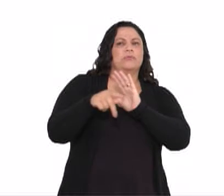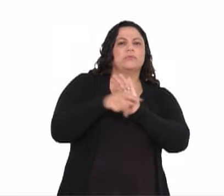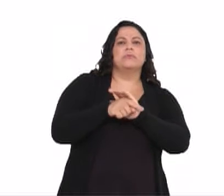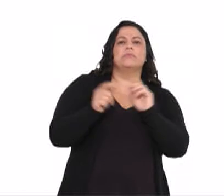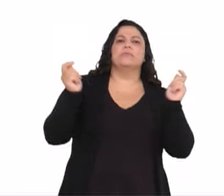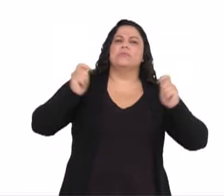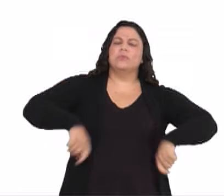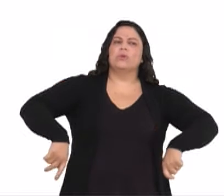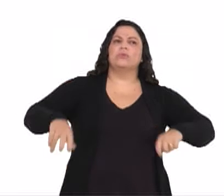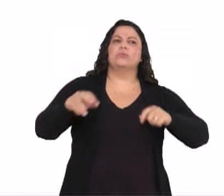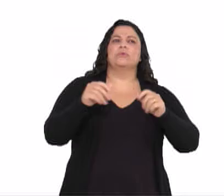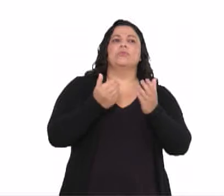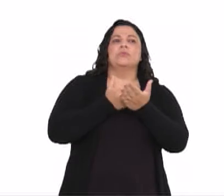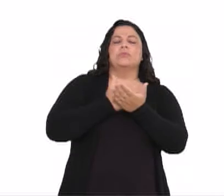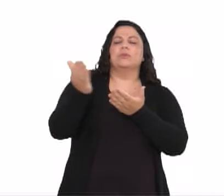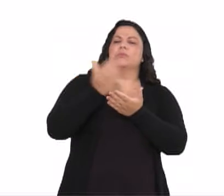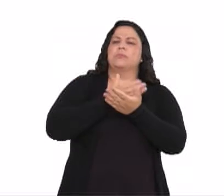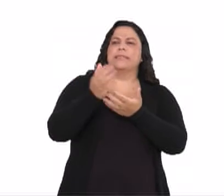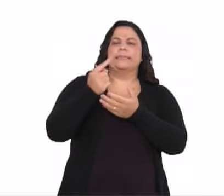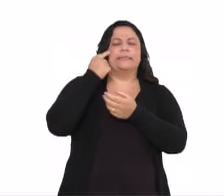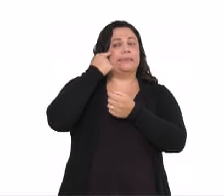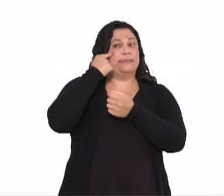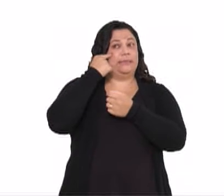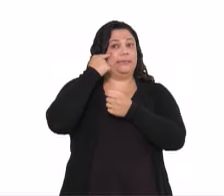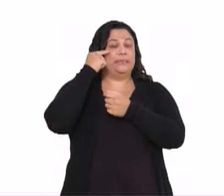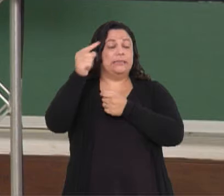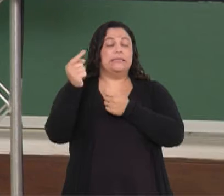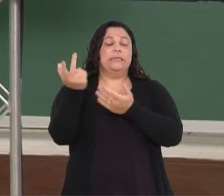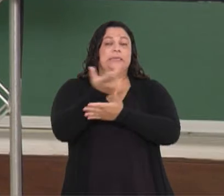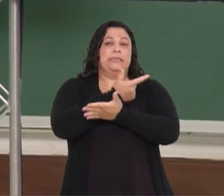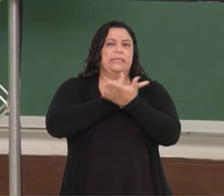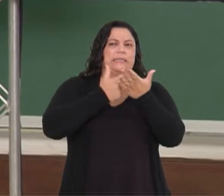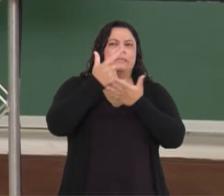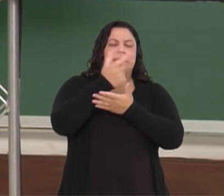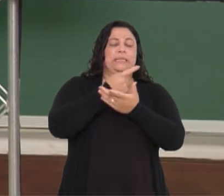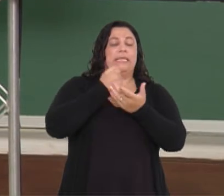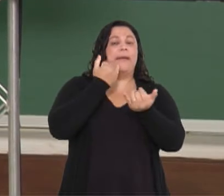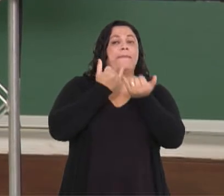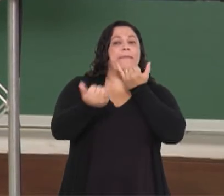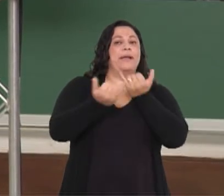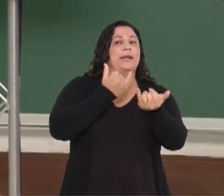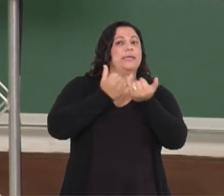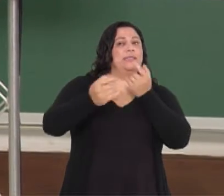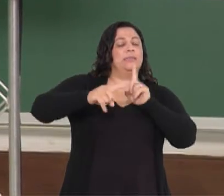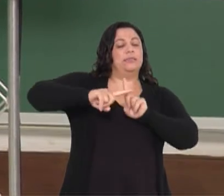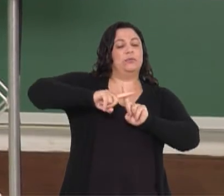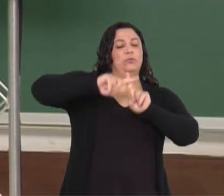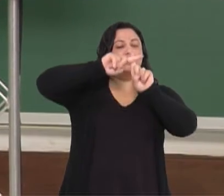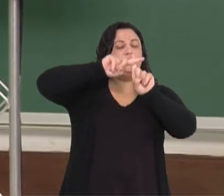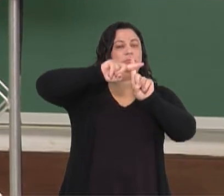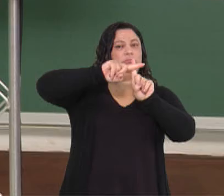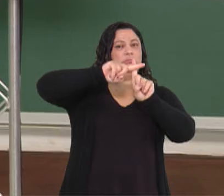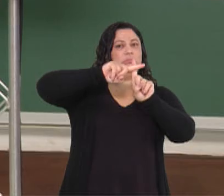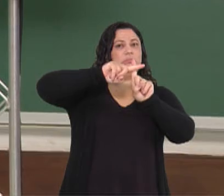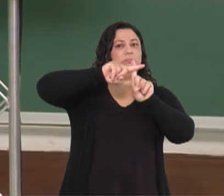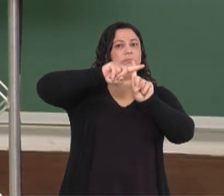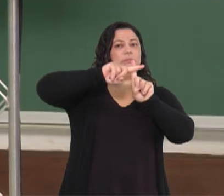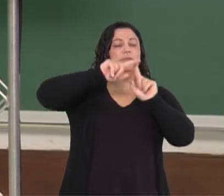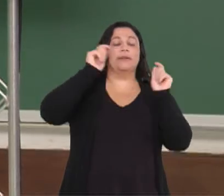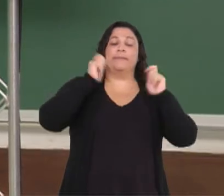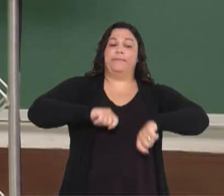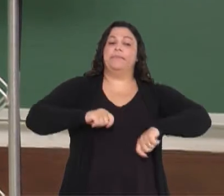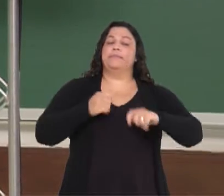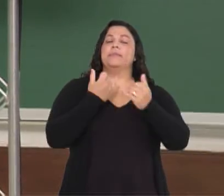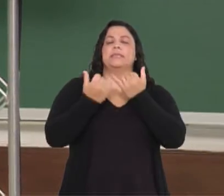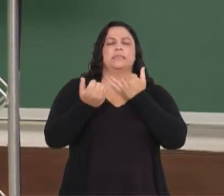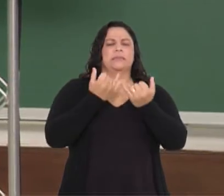você desenha um traço horizontal e um vertical, como se fosse uma cruz, porque nele você vai apropriar valores. Tá?